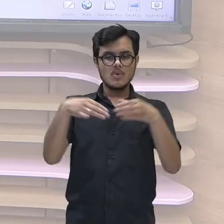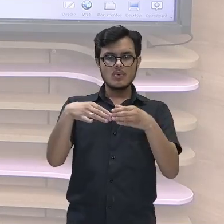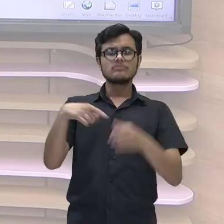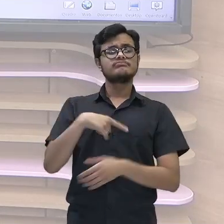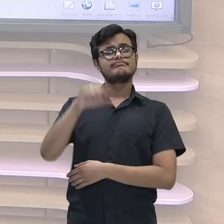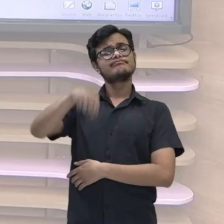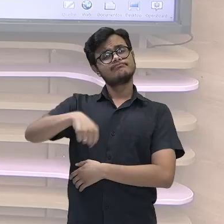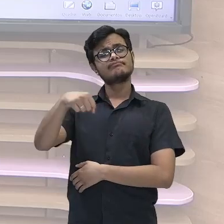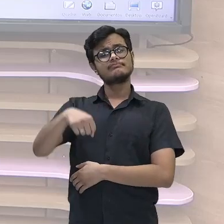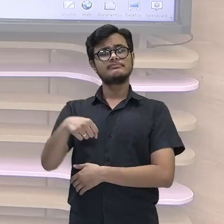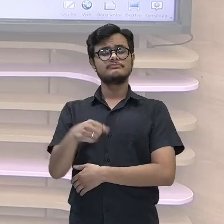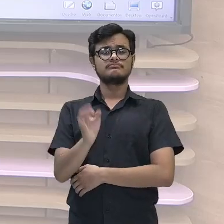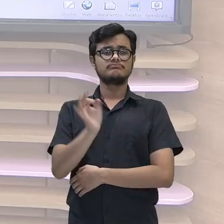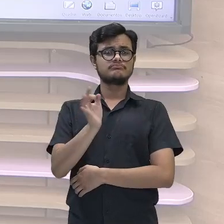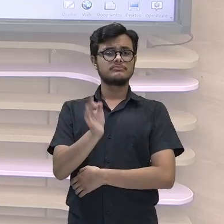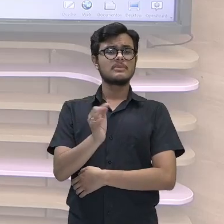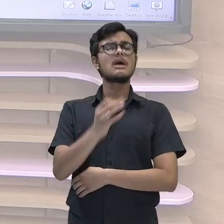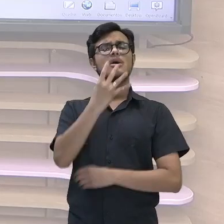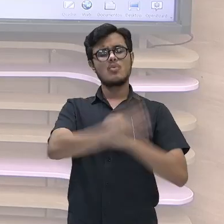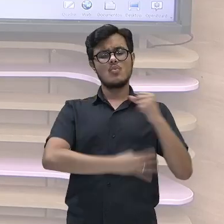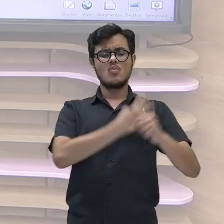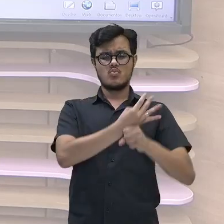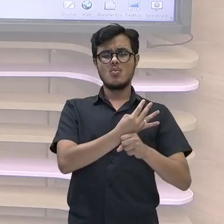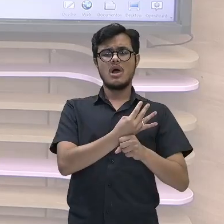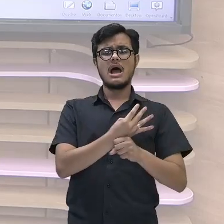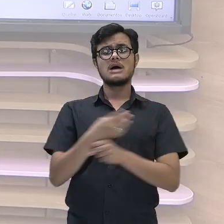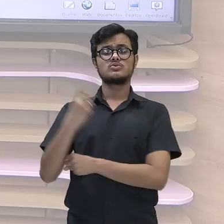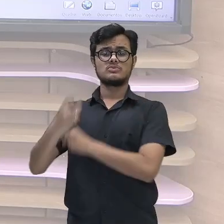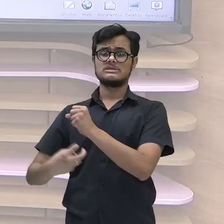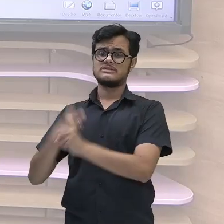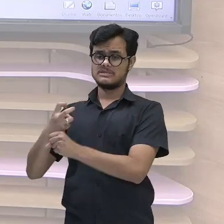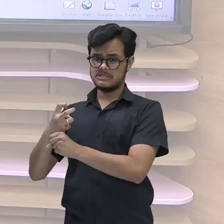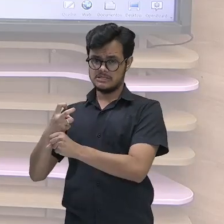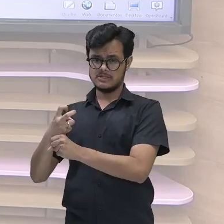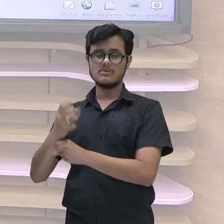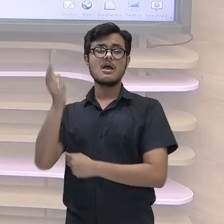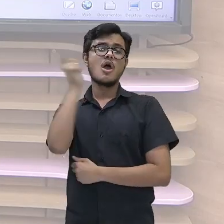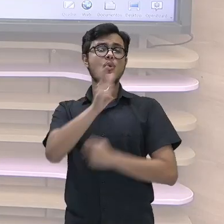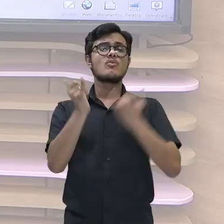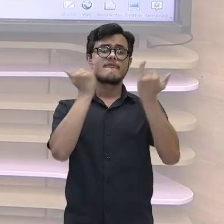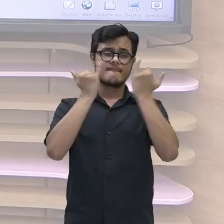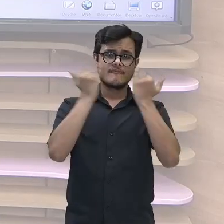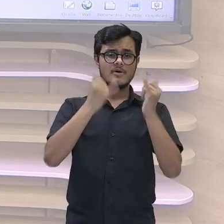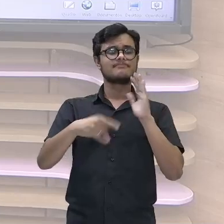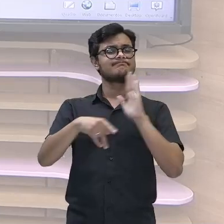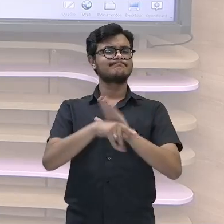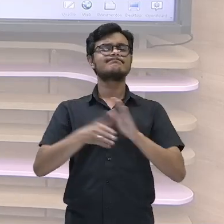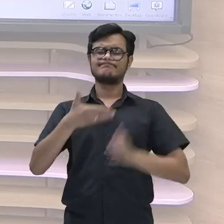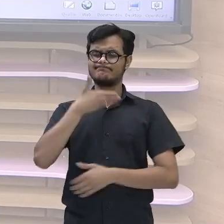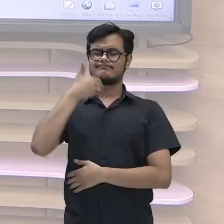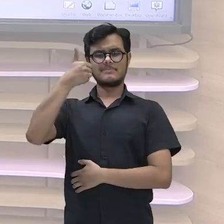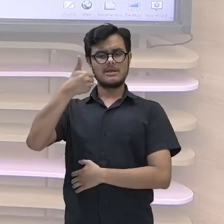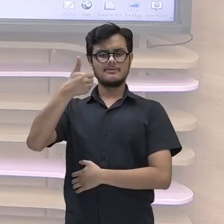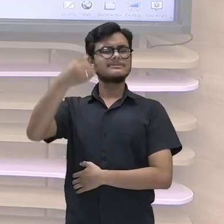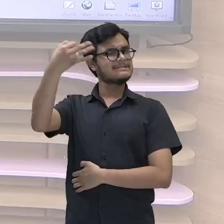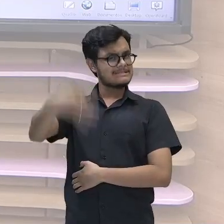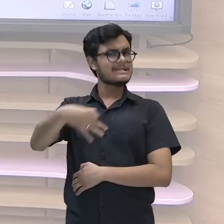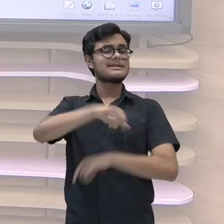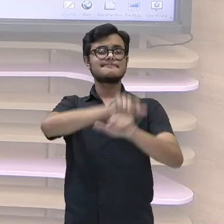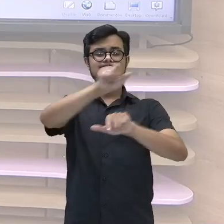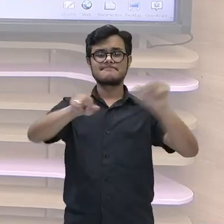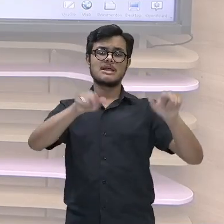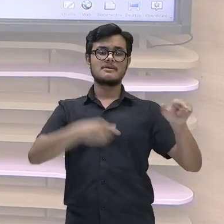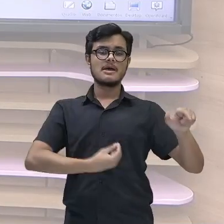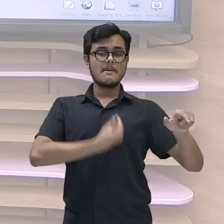dessa forma, tá bom? A cada 4 anos, a cada 5 anos, para a gente obter maiores informações da população,